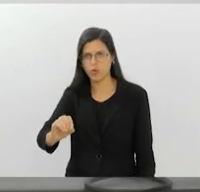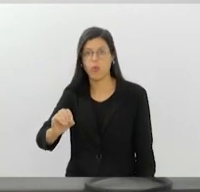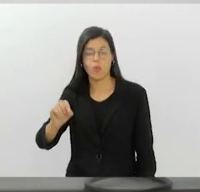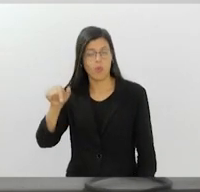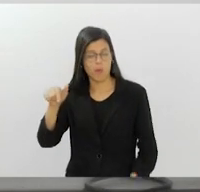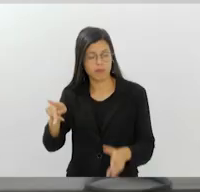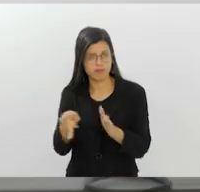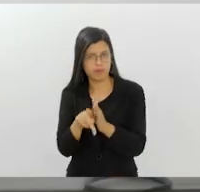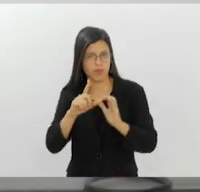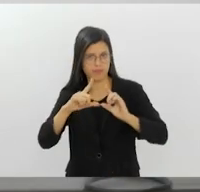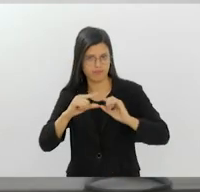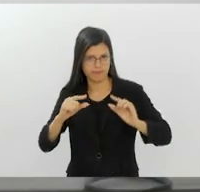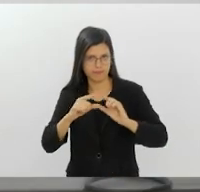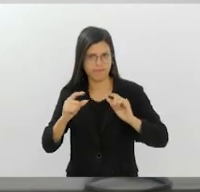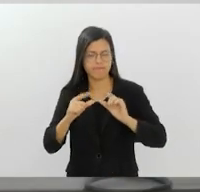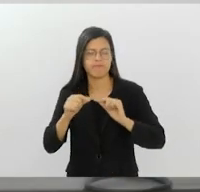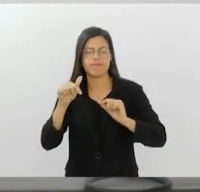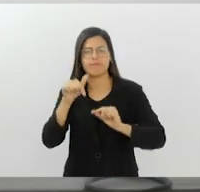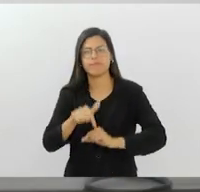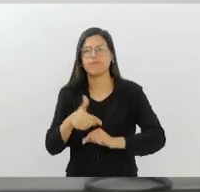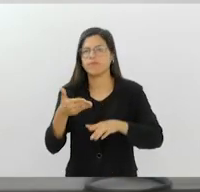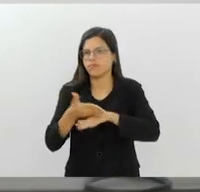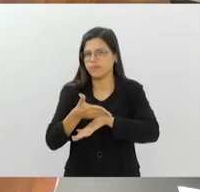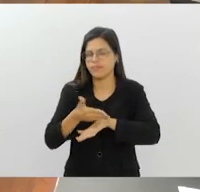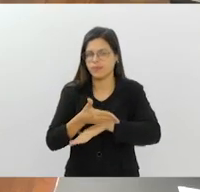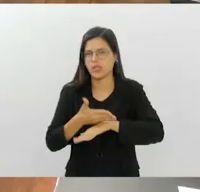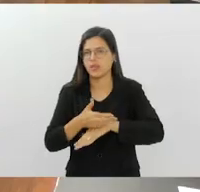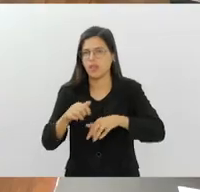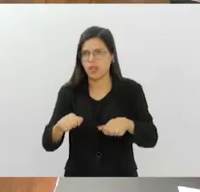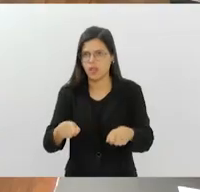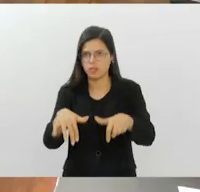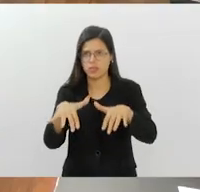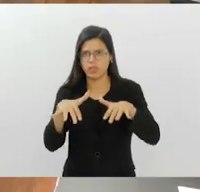Brasília aqui para participar da nossa